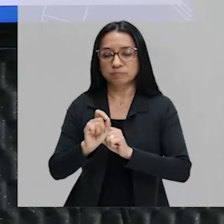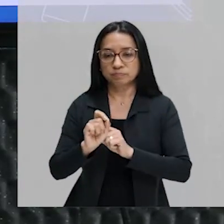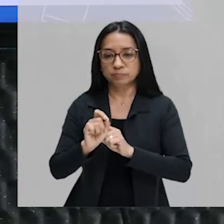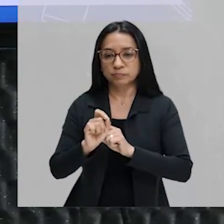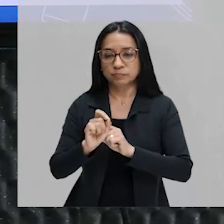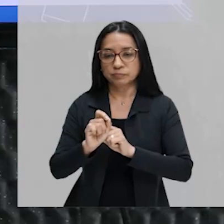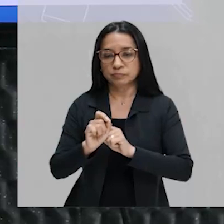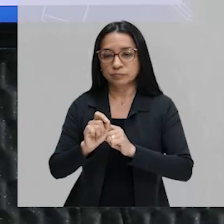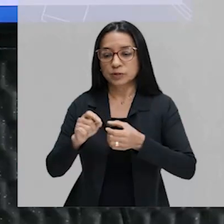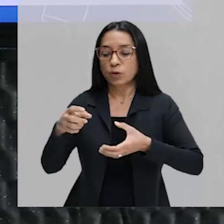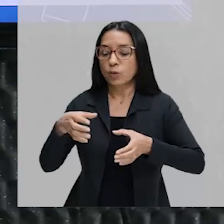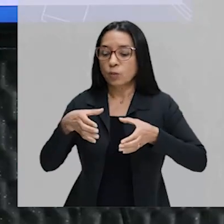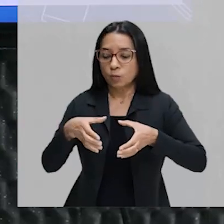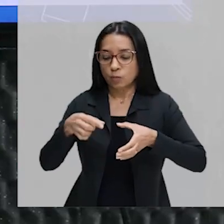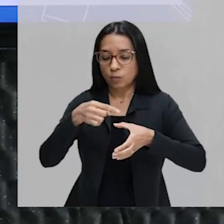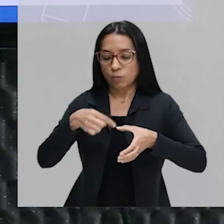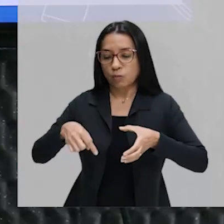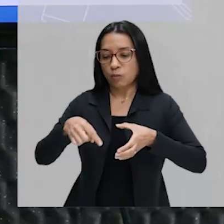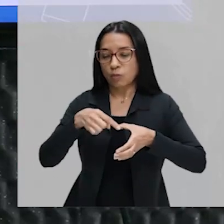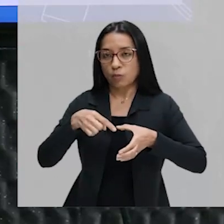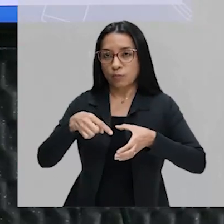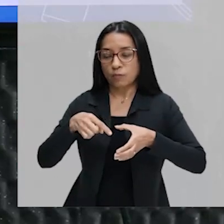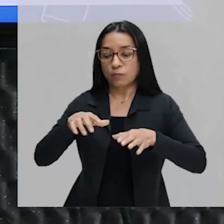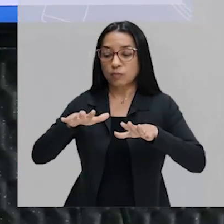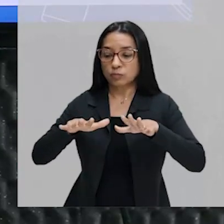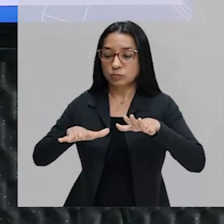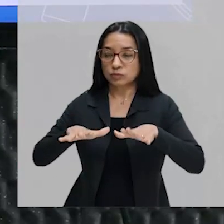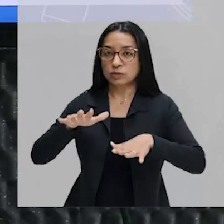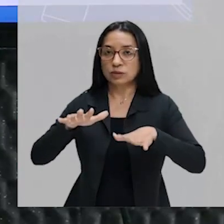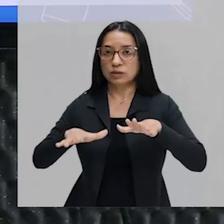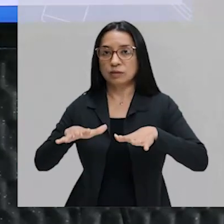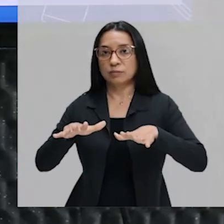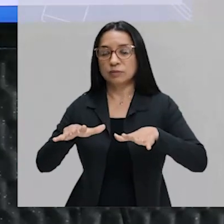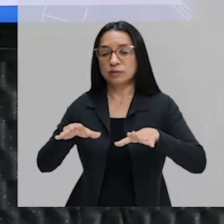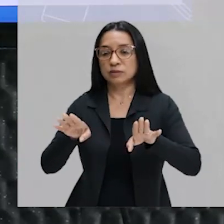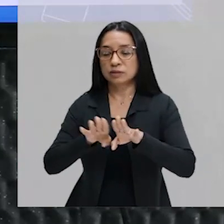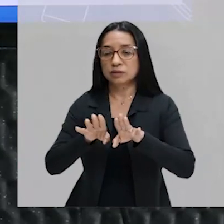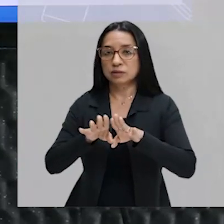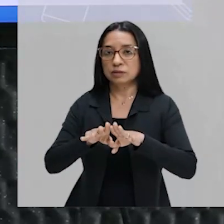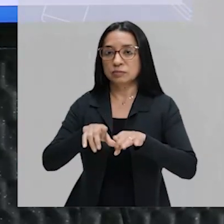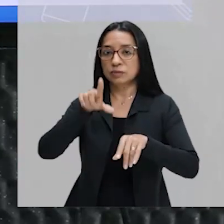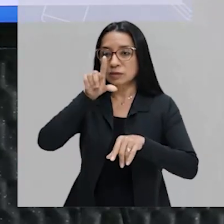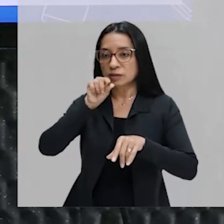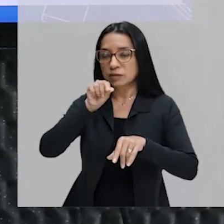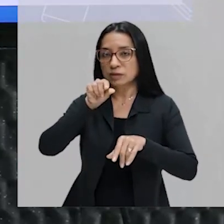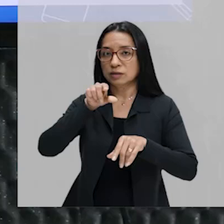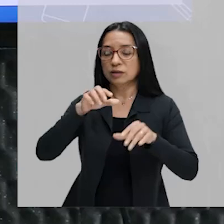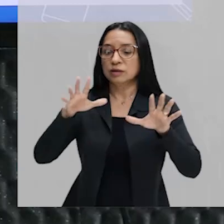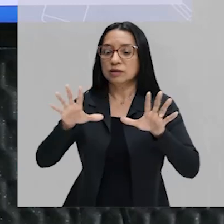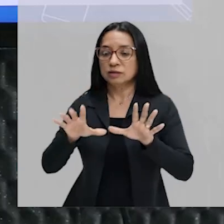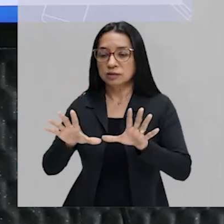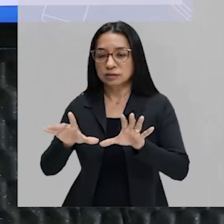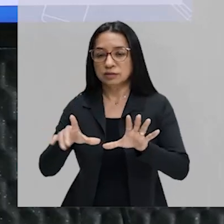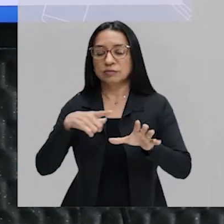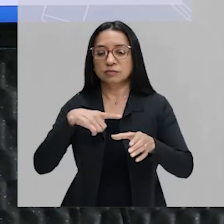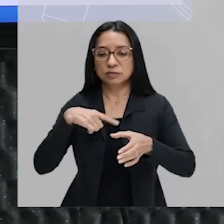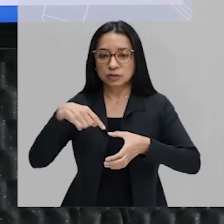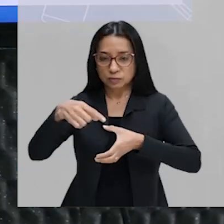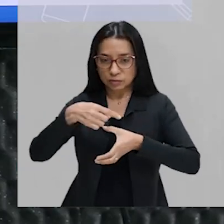o ovo dos répteis e das aves, eles vão possuir o que a gente chama de disco